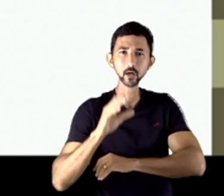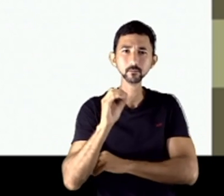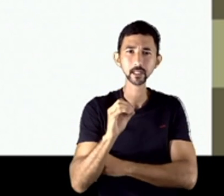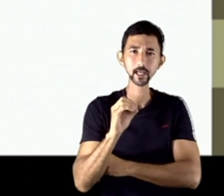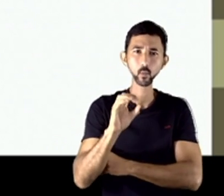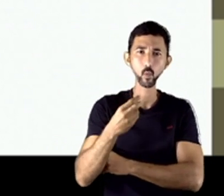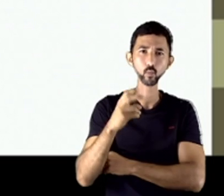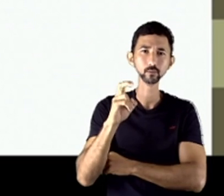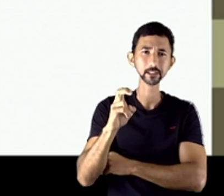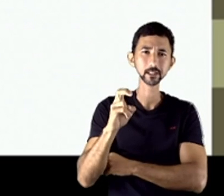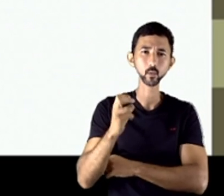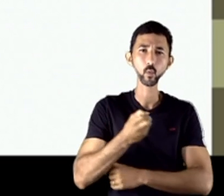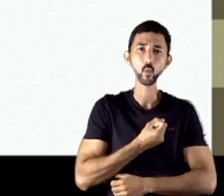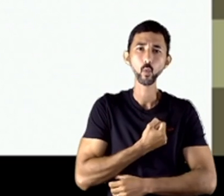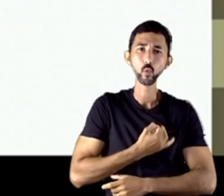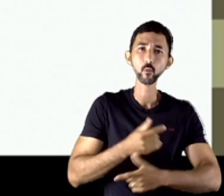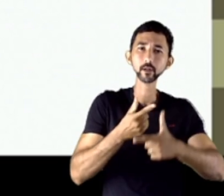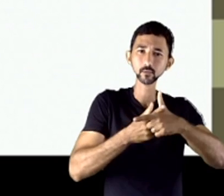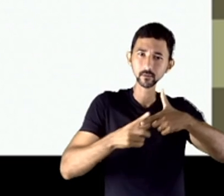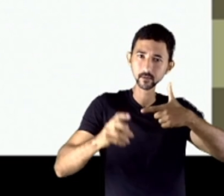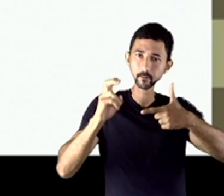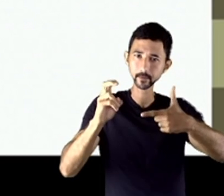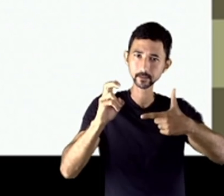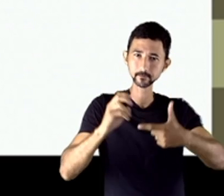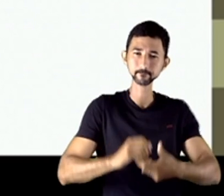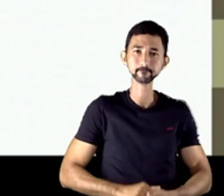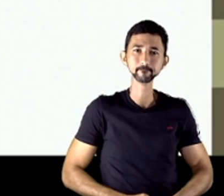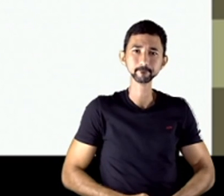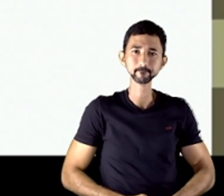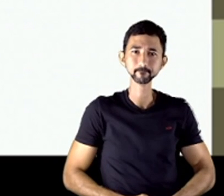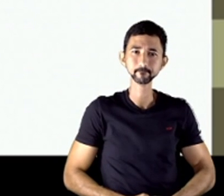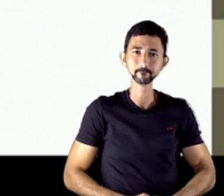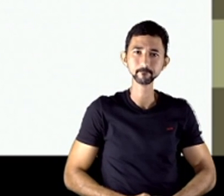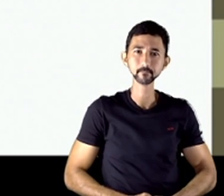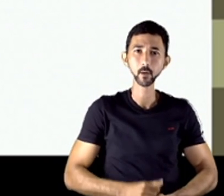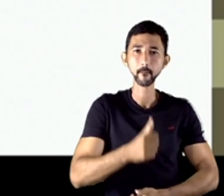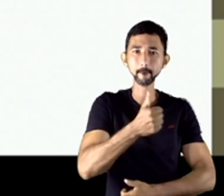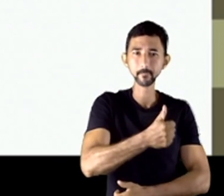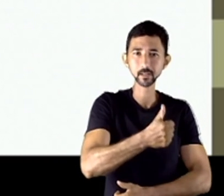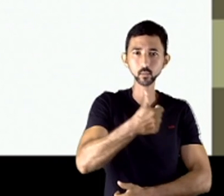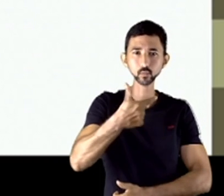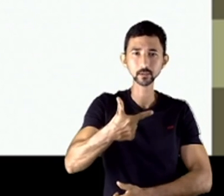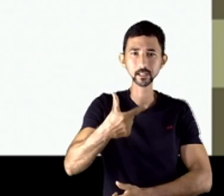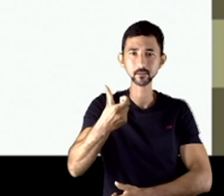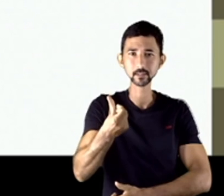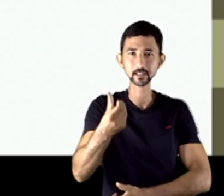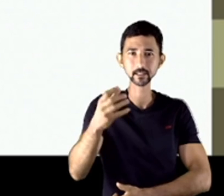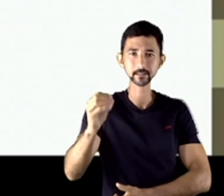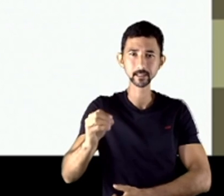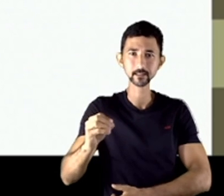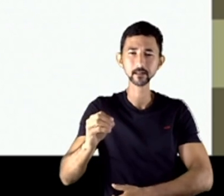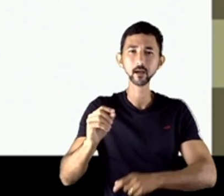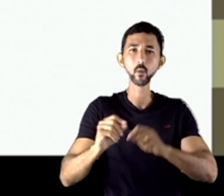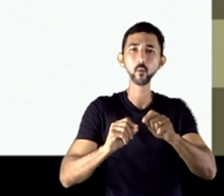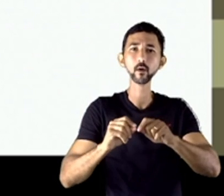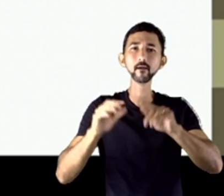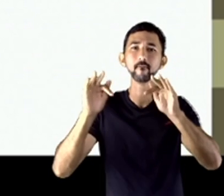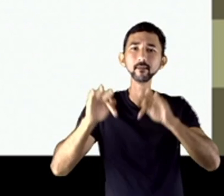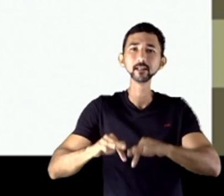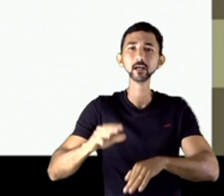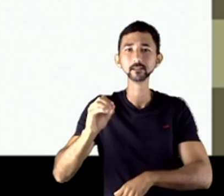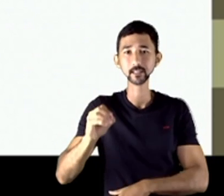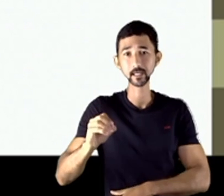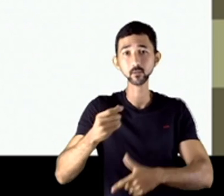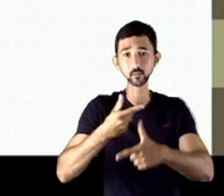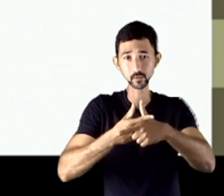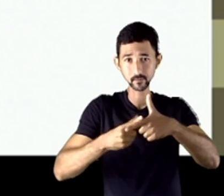em 5, o número é divisível por 5. Então no caso do 1.260, terminando em 0,